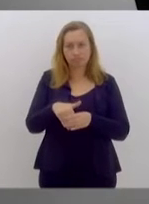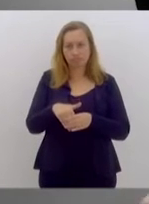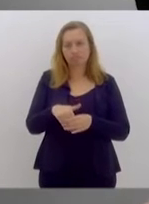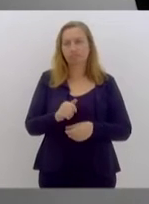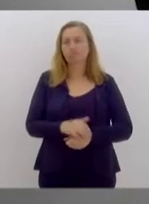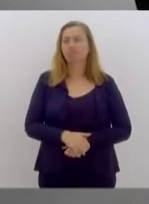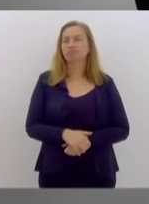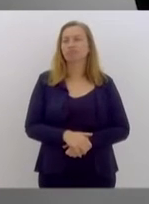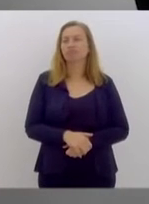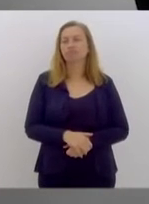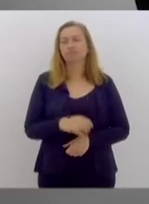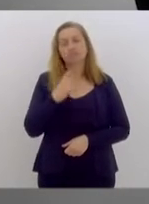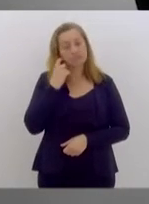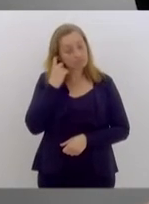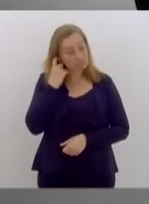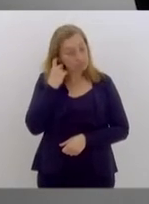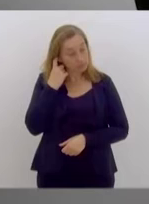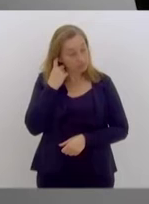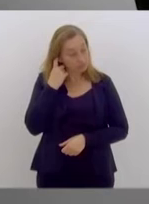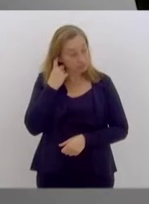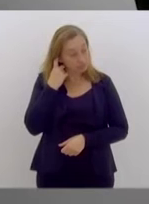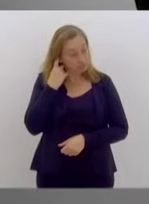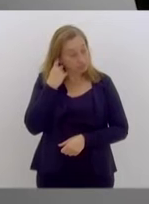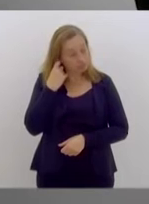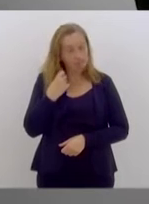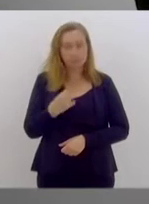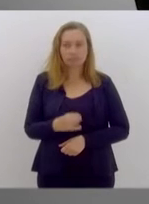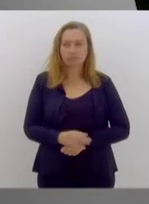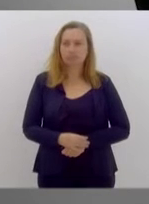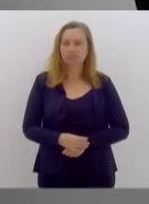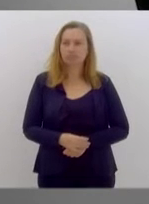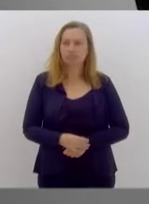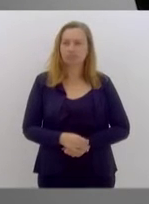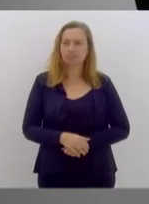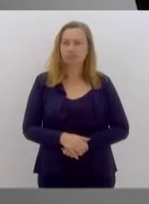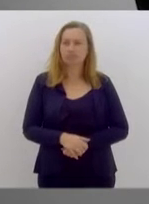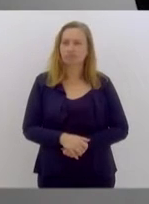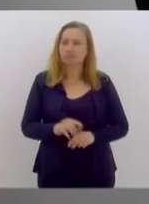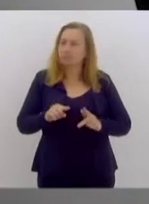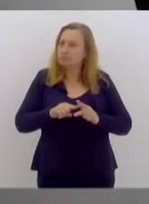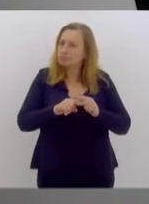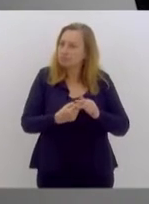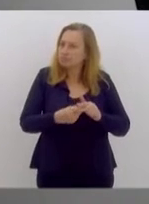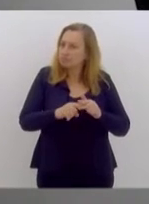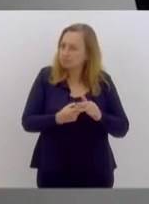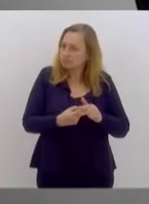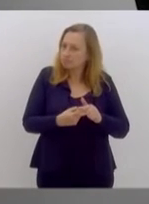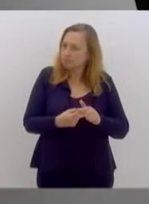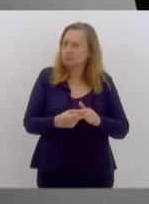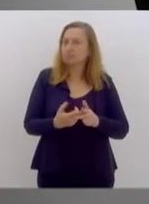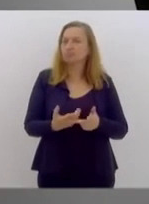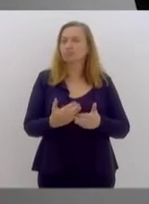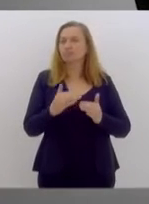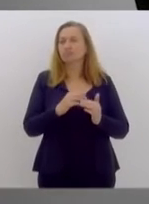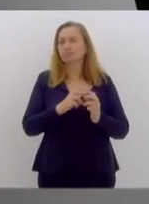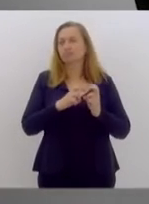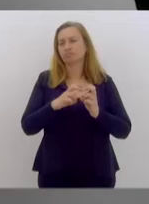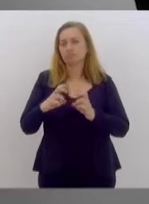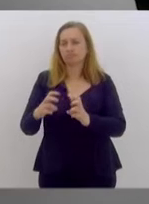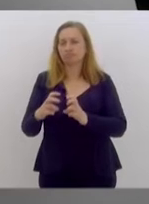paliativa onde fez um termo de ajuste com a SuperVia